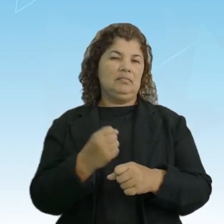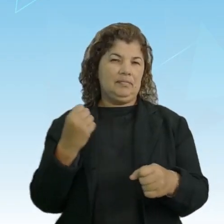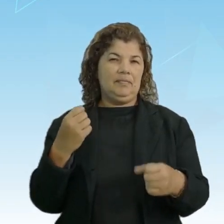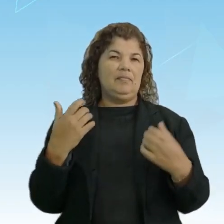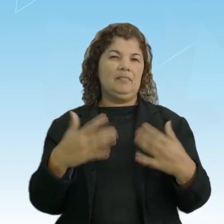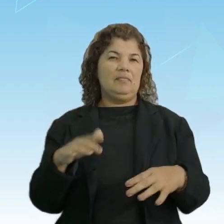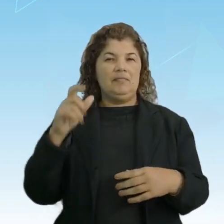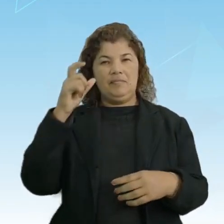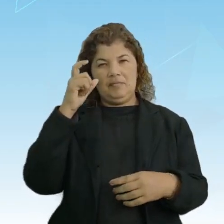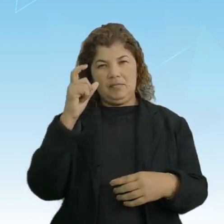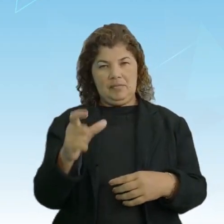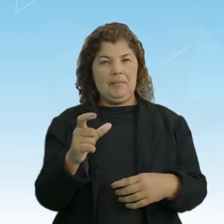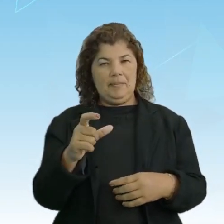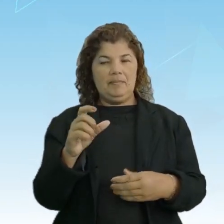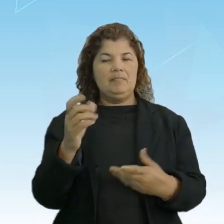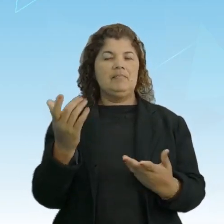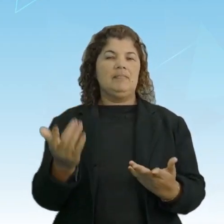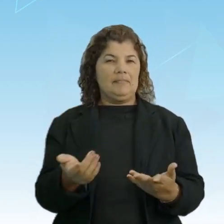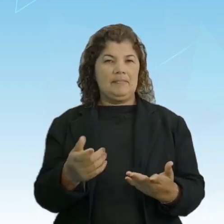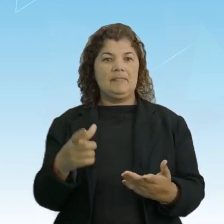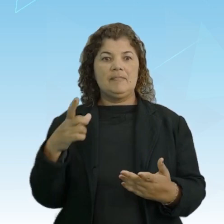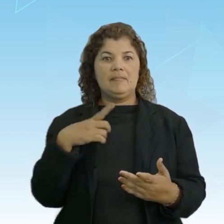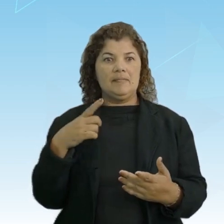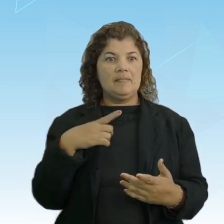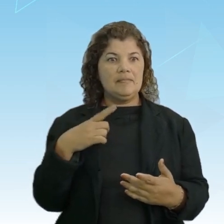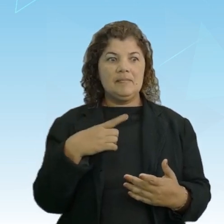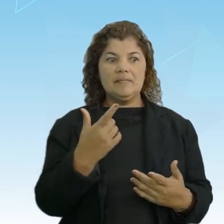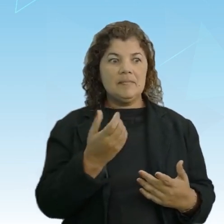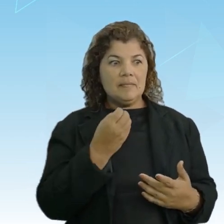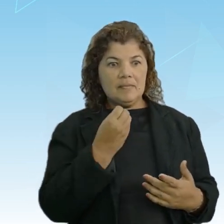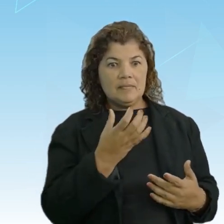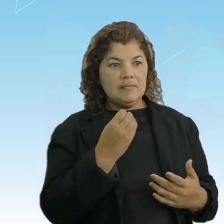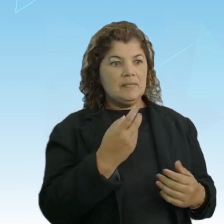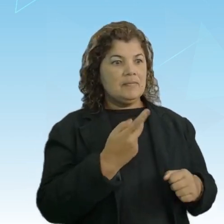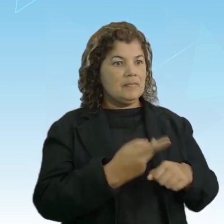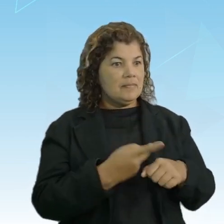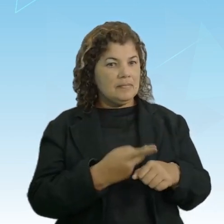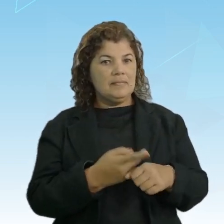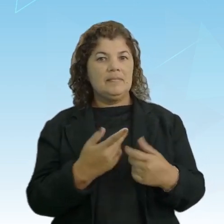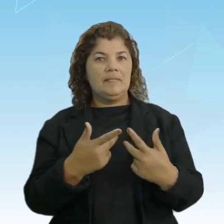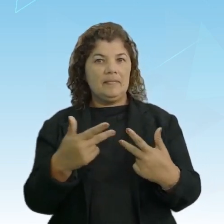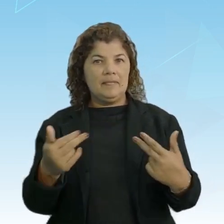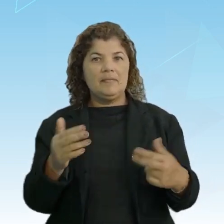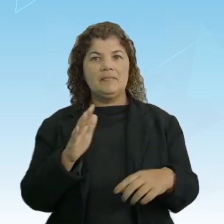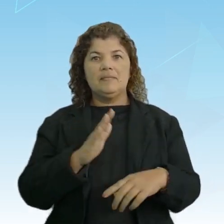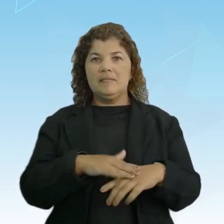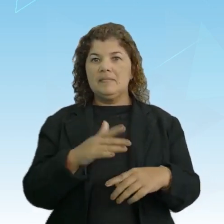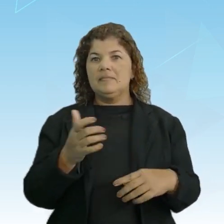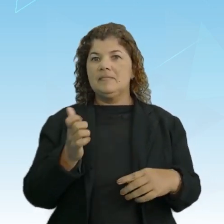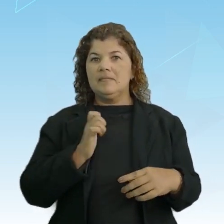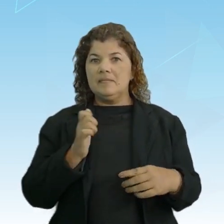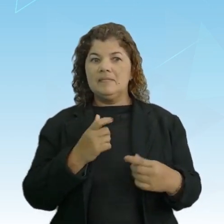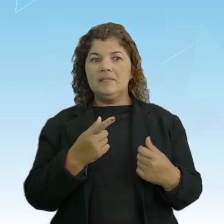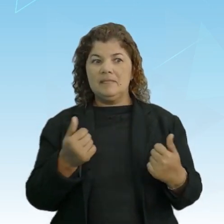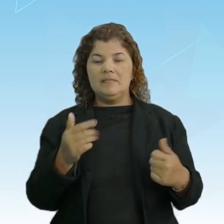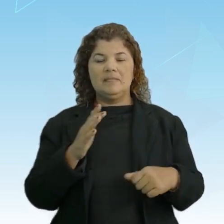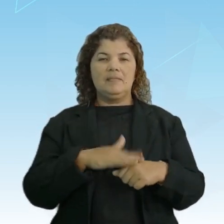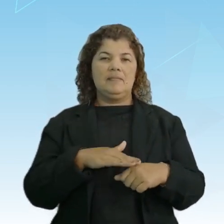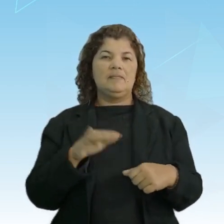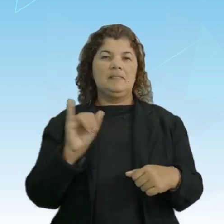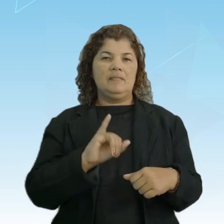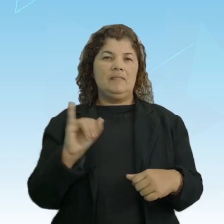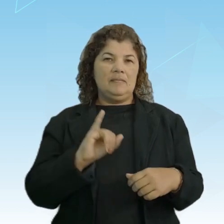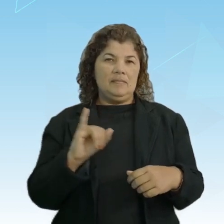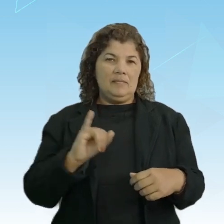era metais preciosos. Quem tivesse mais metais preciosos, tivesse mais riqueza, teria maior fortalecimento bélico,